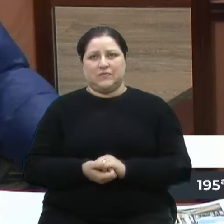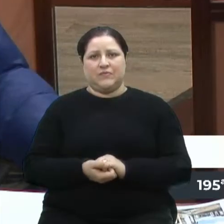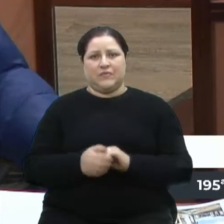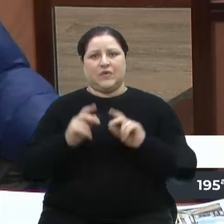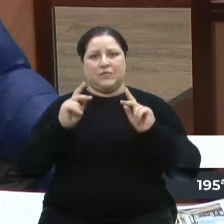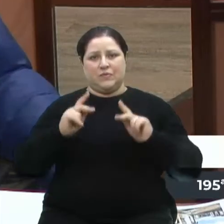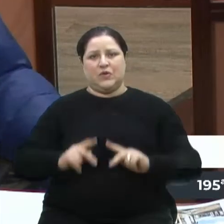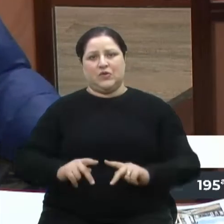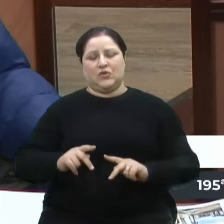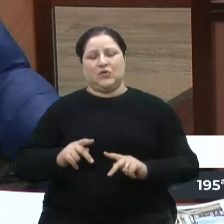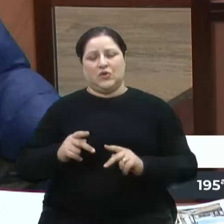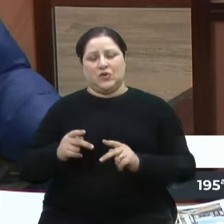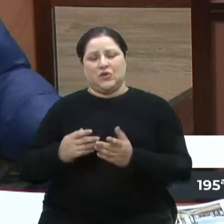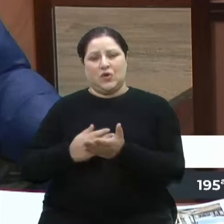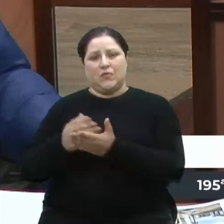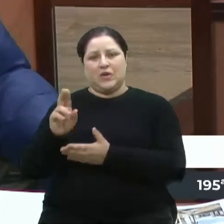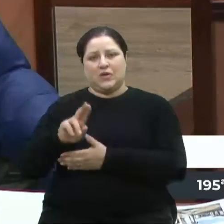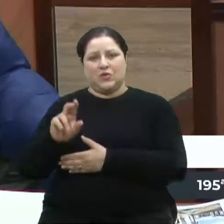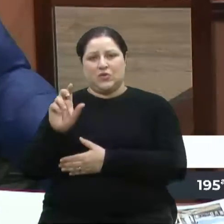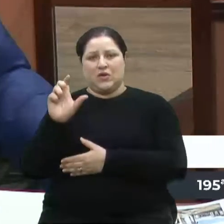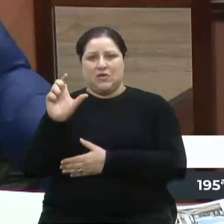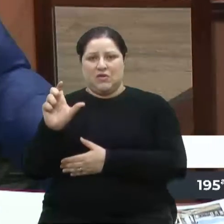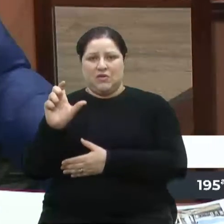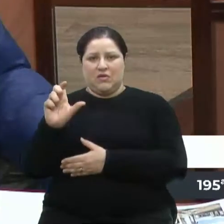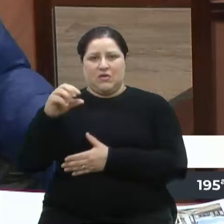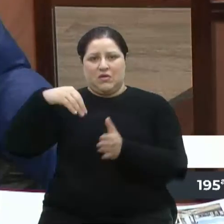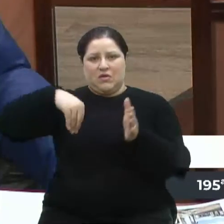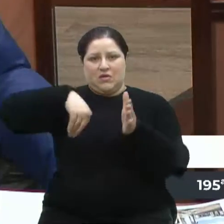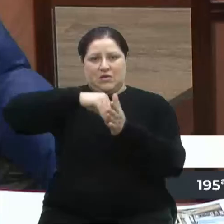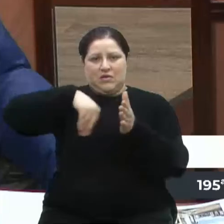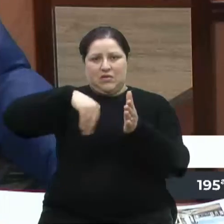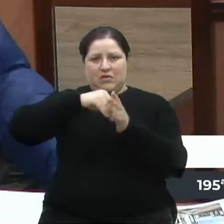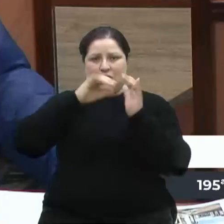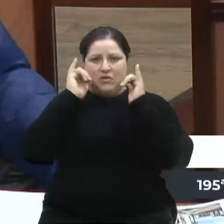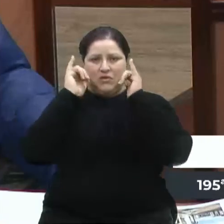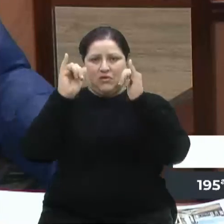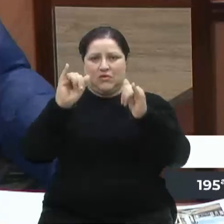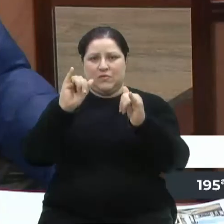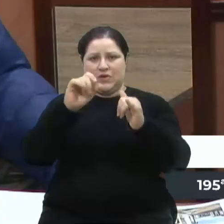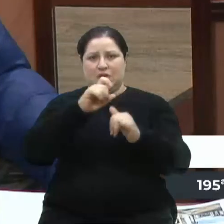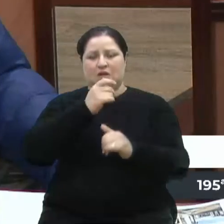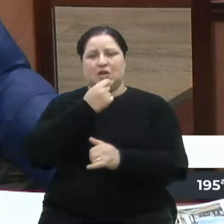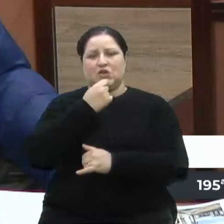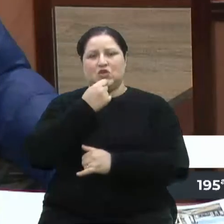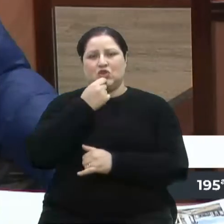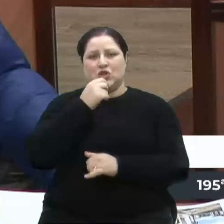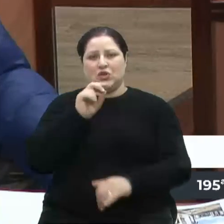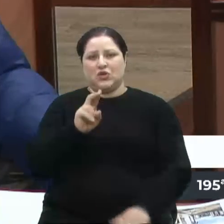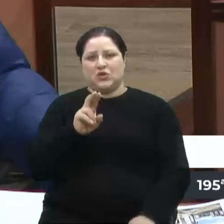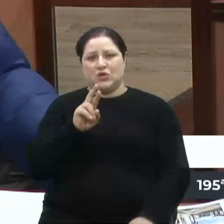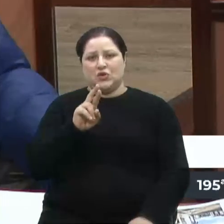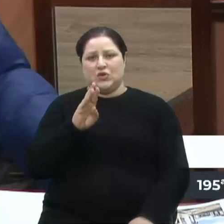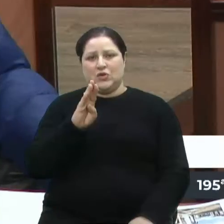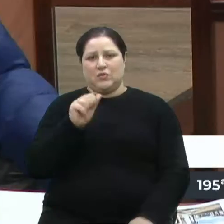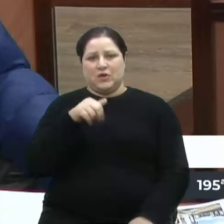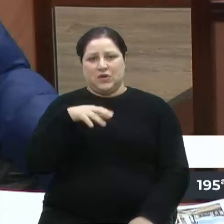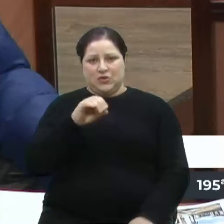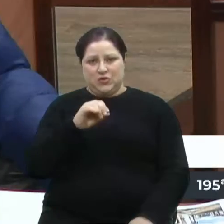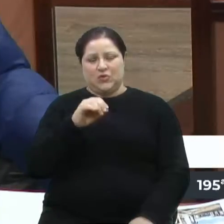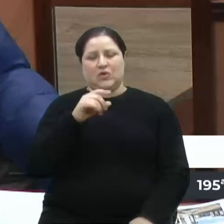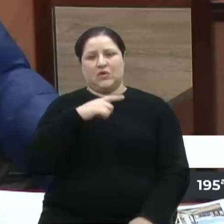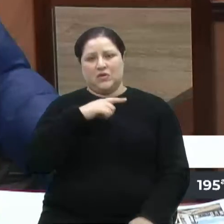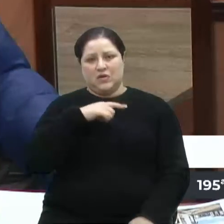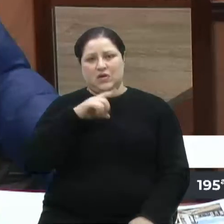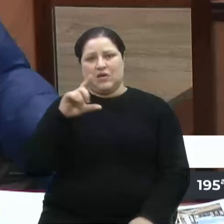assuma o cartão, né, o Caxias Urbano, porque tem essa redução, vai se manter. Quer dizer, aumentou esses 10 centavos, mas para as pessoas que têm o cartão não